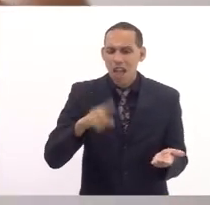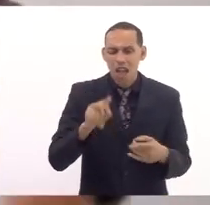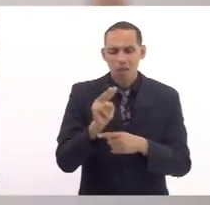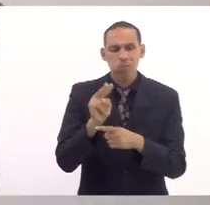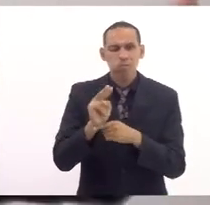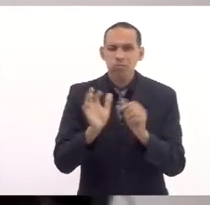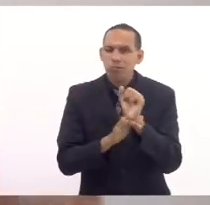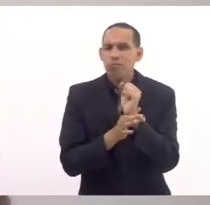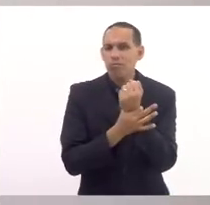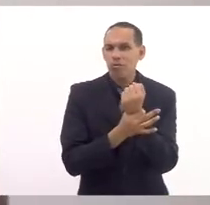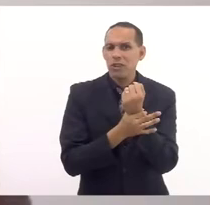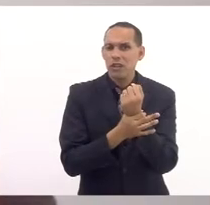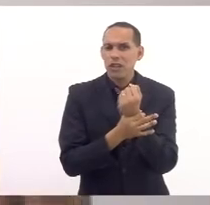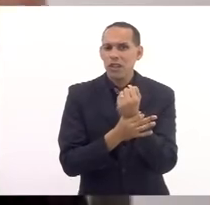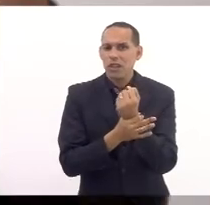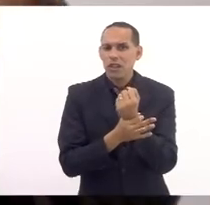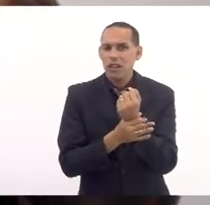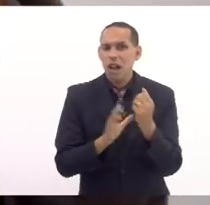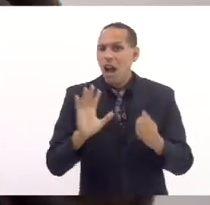de que forma isso está acontecendo.